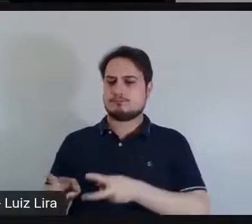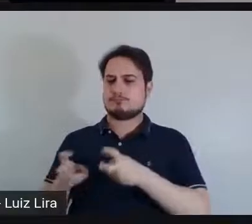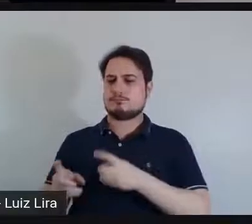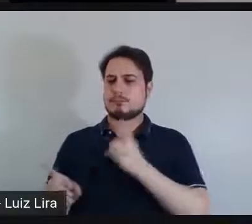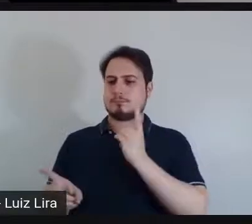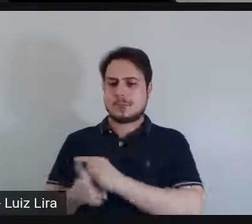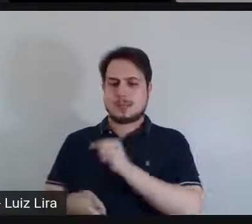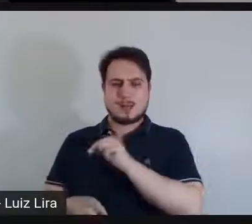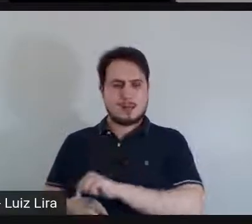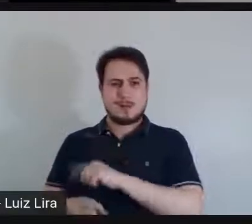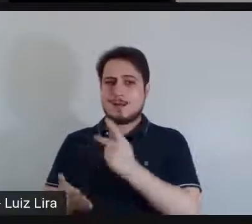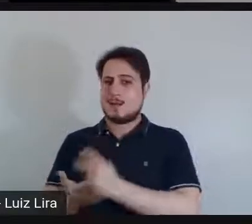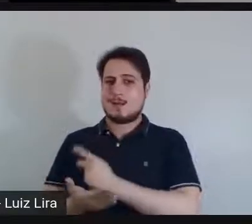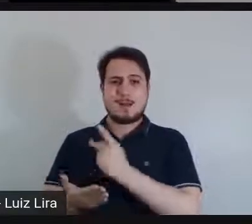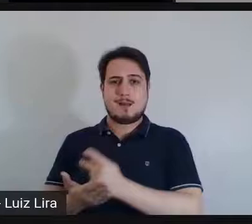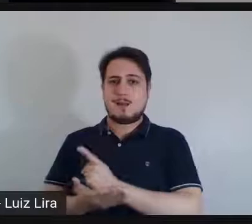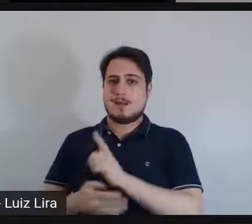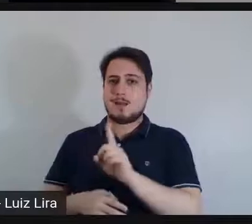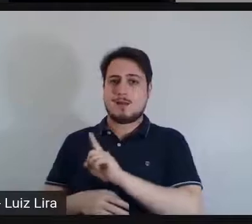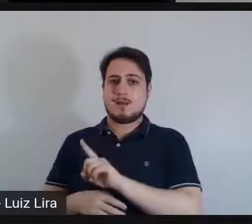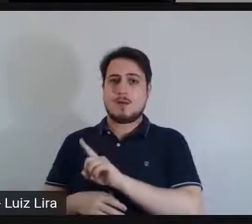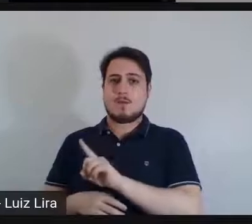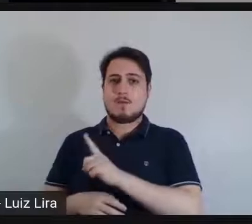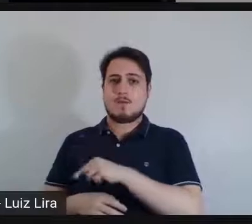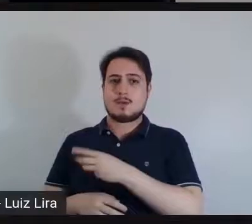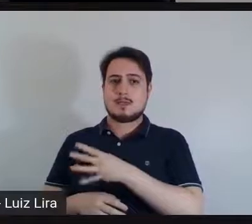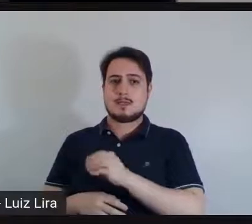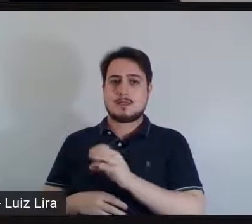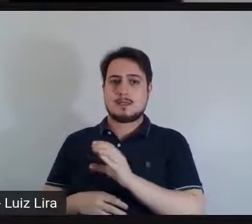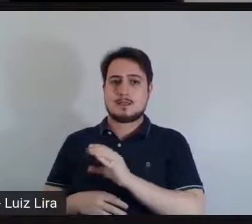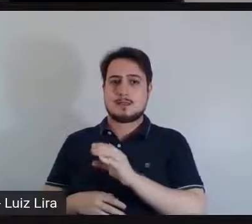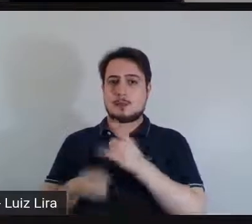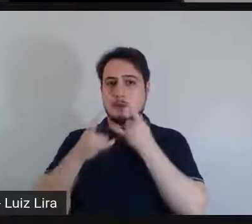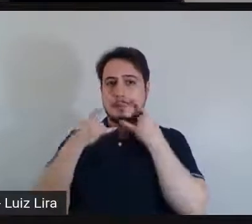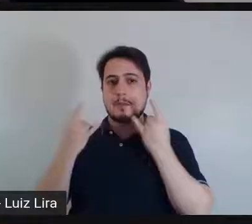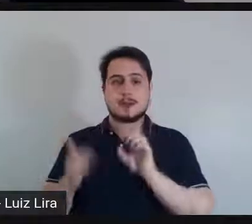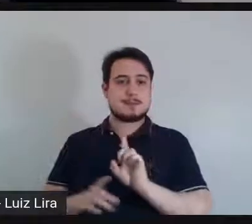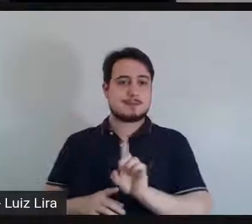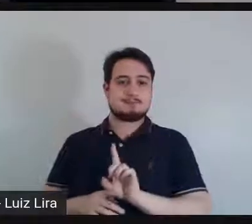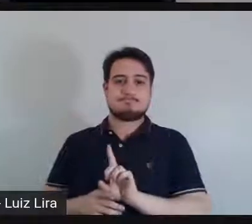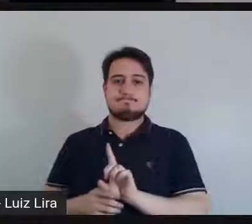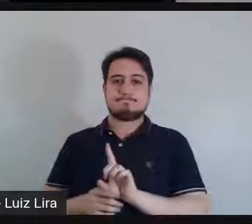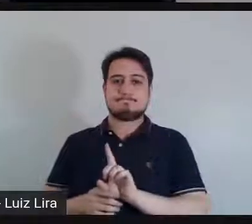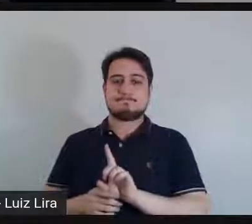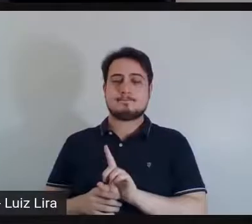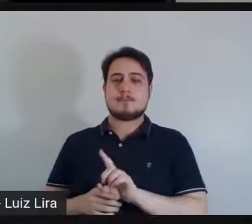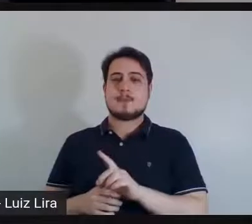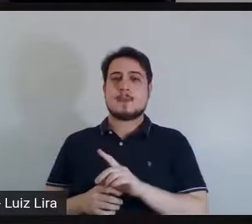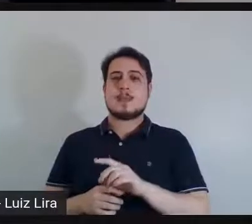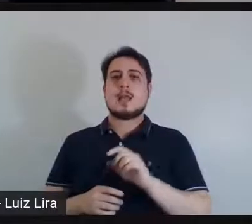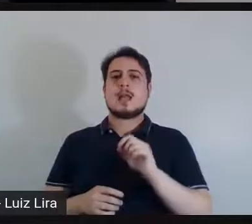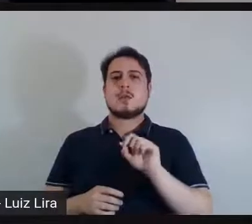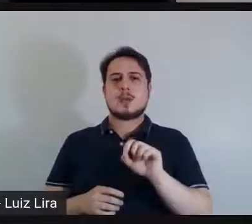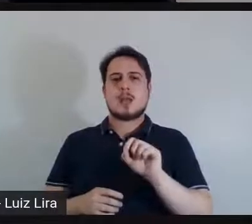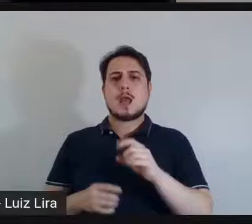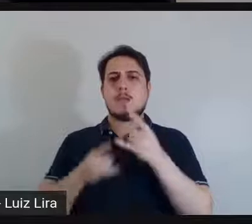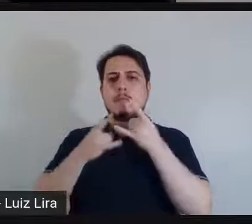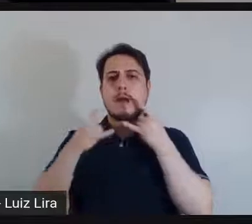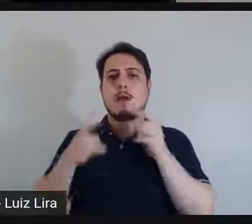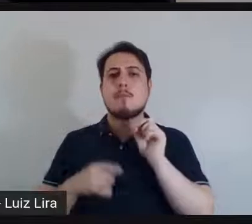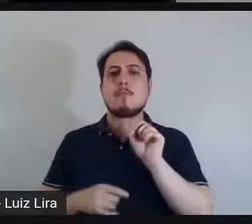erro pagar 1,30 na máscara. Para que eu quero a máscara?